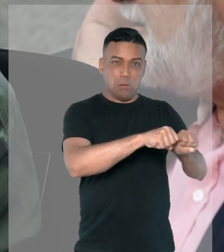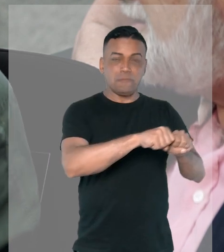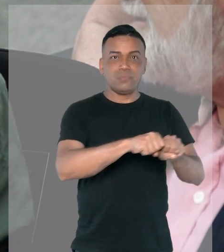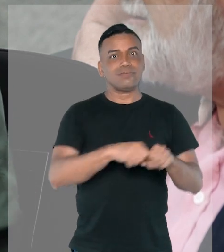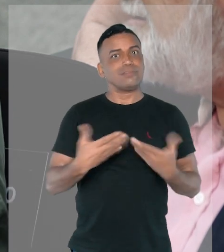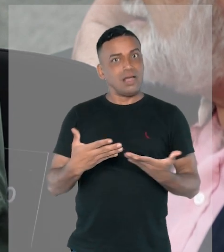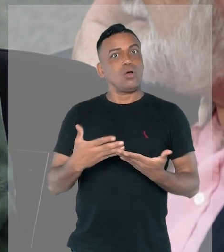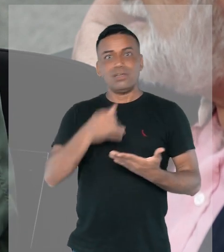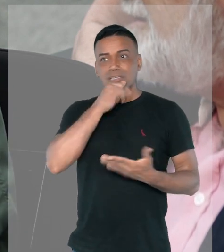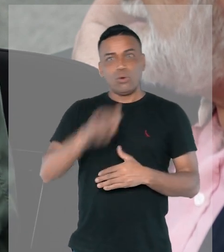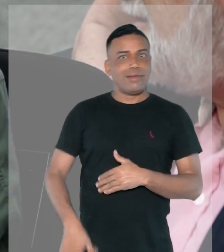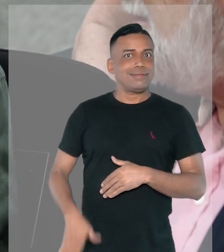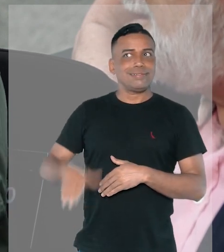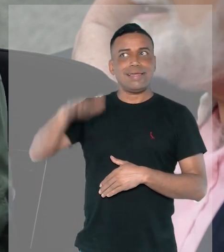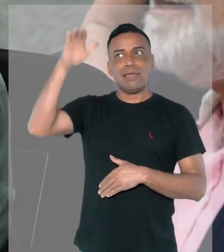já crescemos com essa